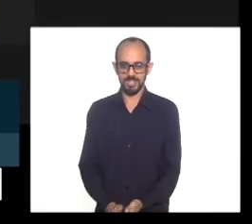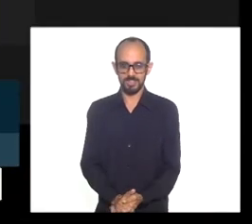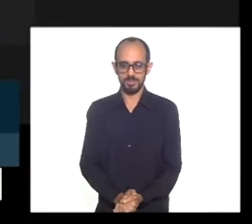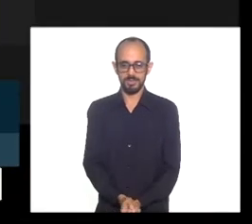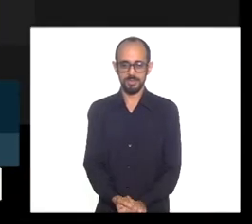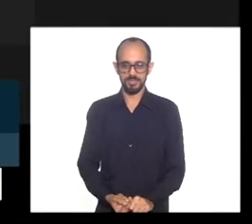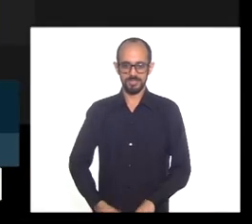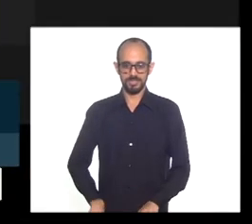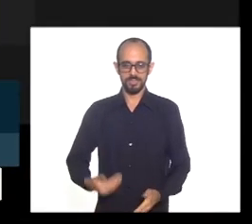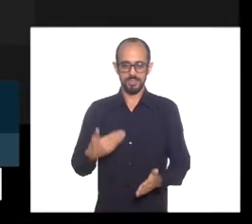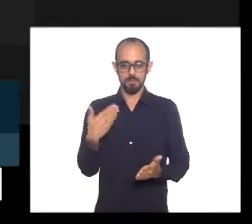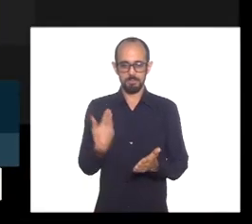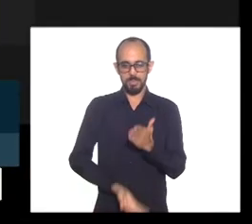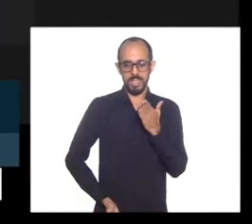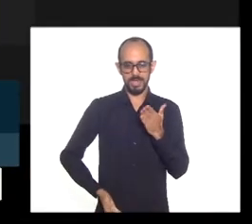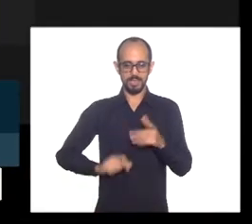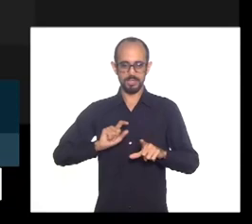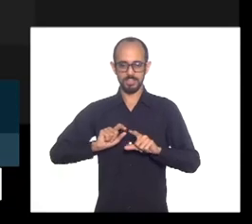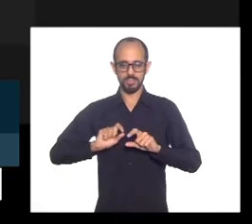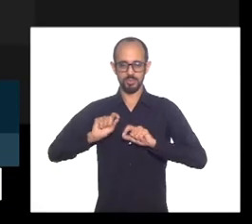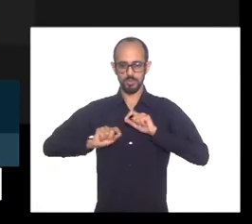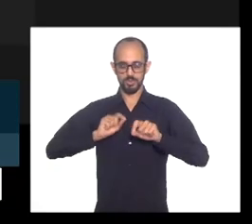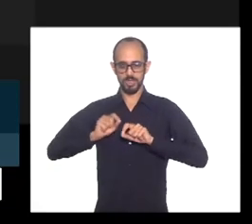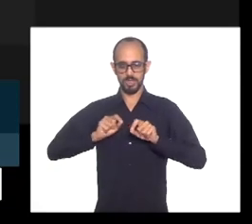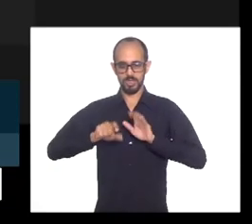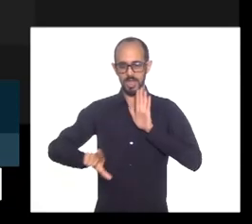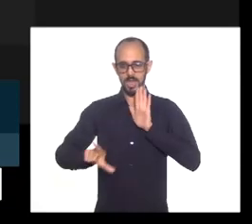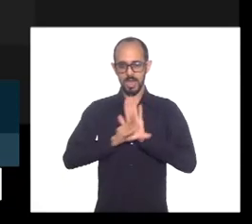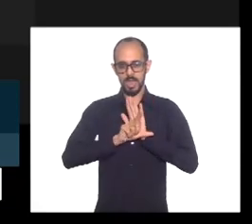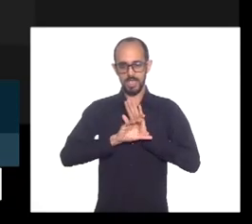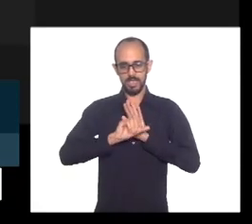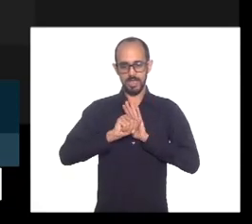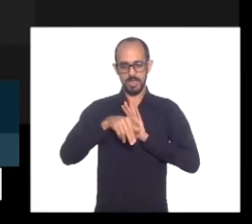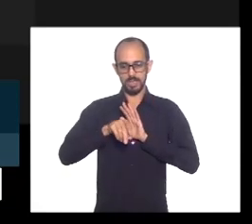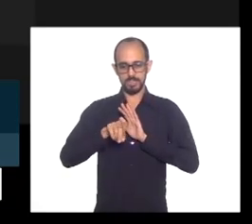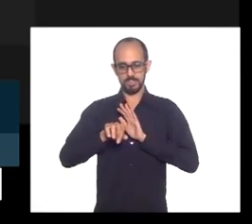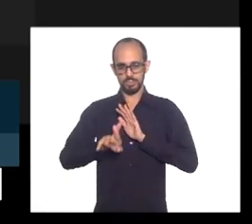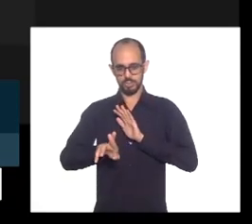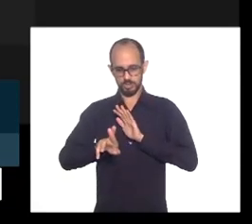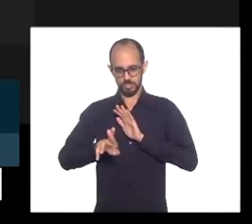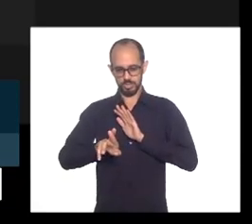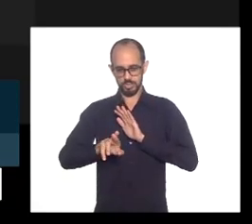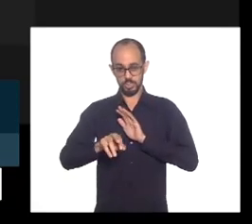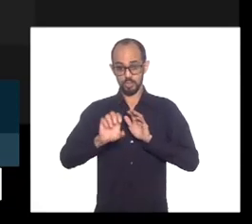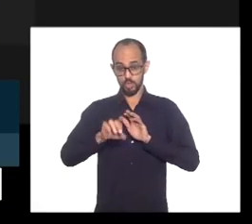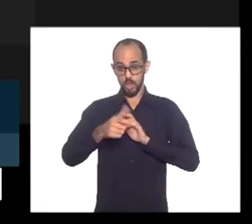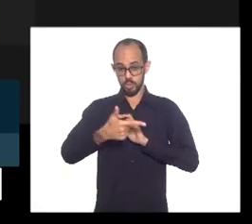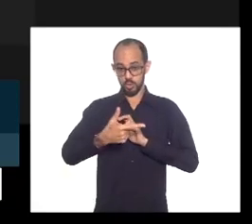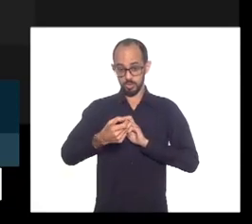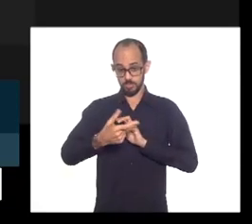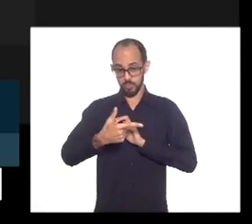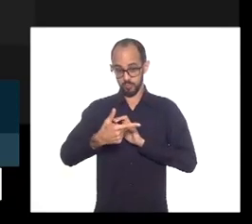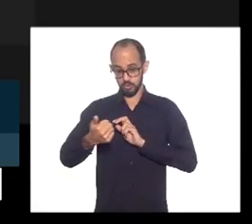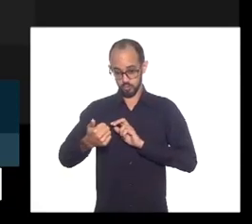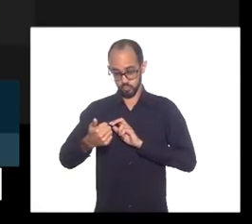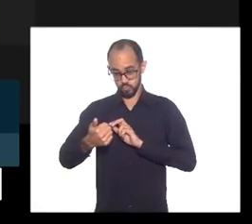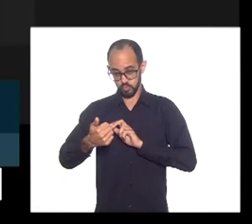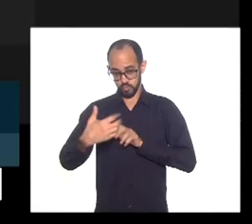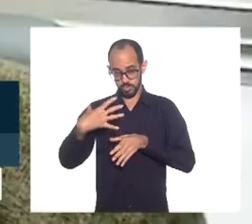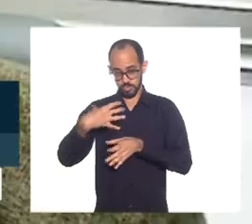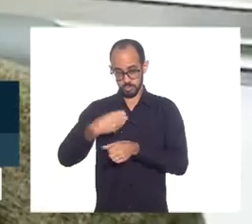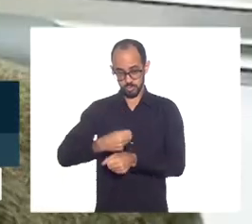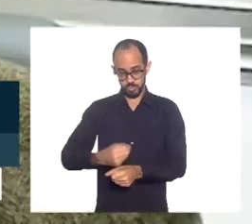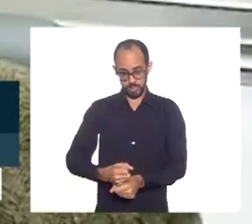sobre perdas da Lei Candir. Vou falar só do ano 2021. A estimativa